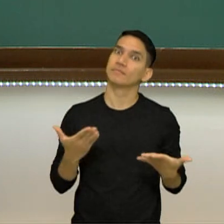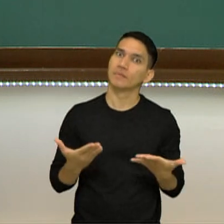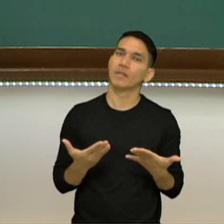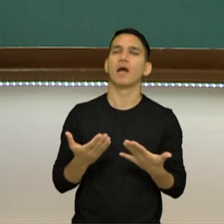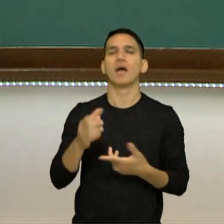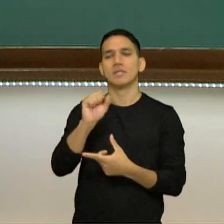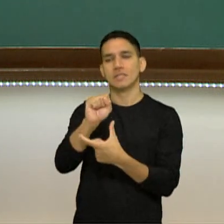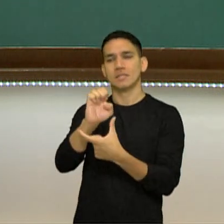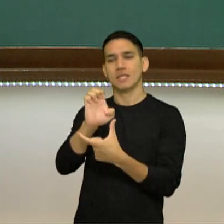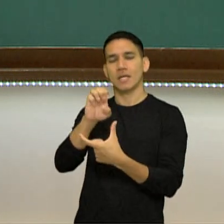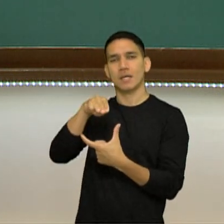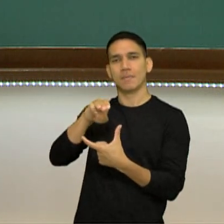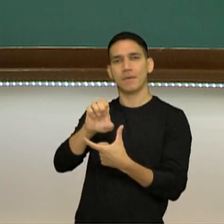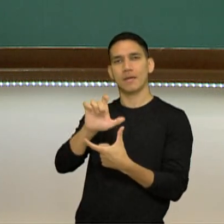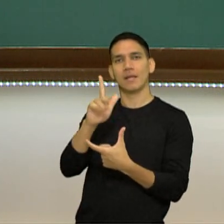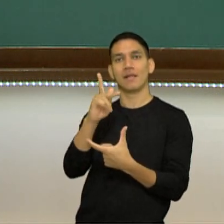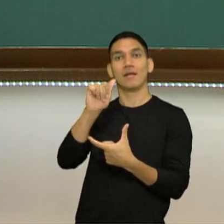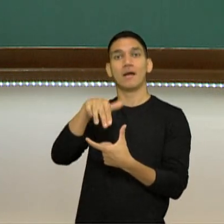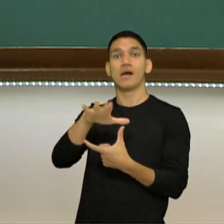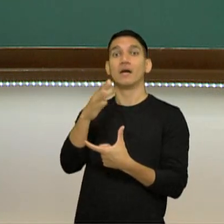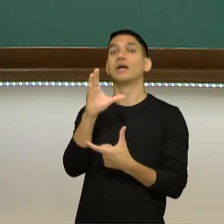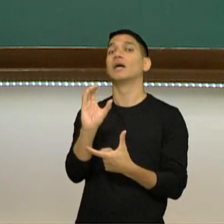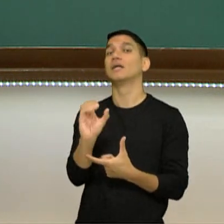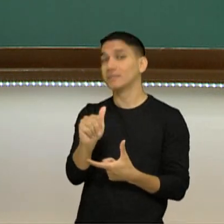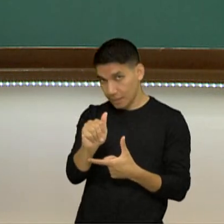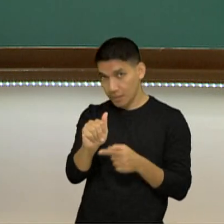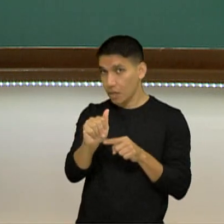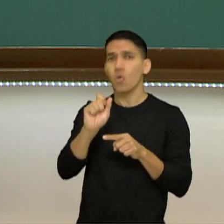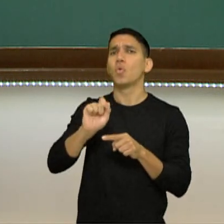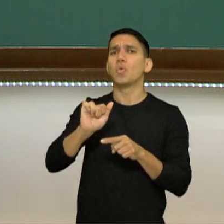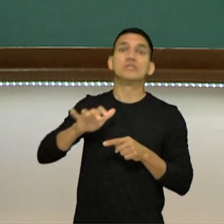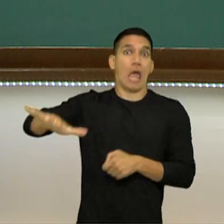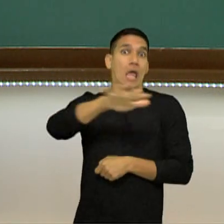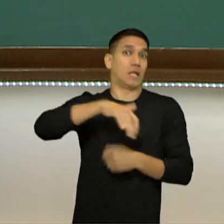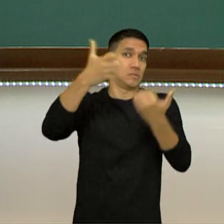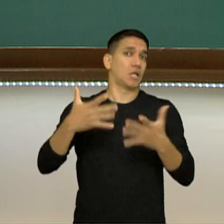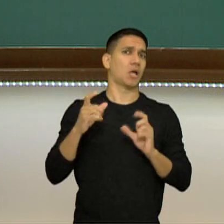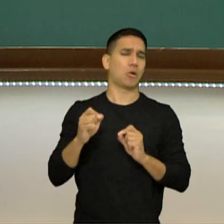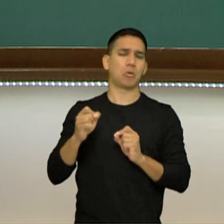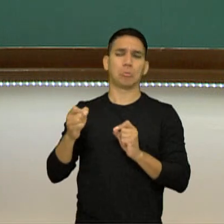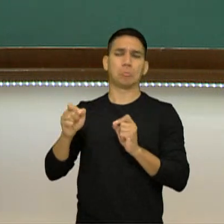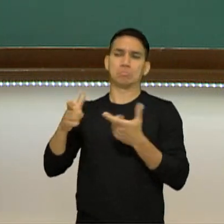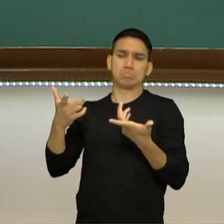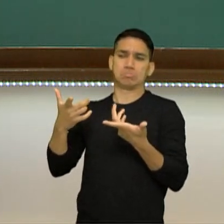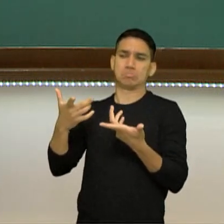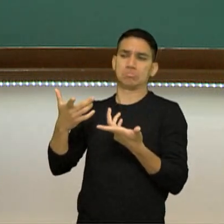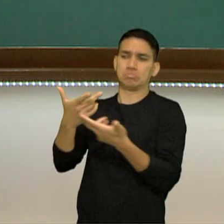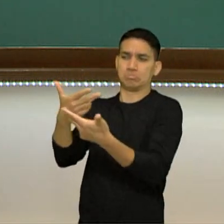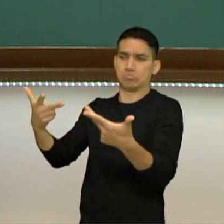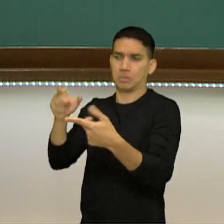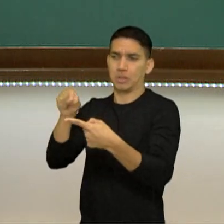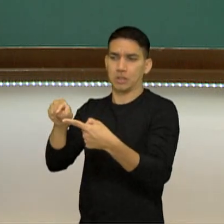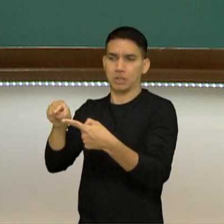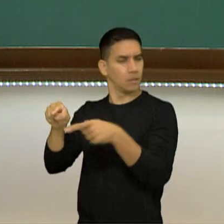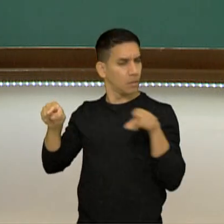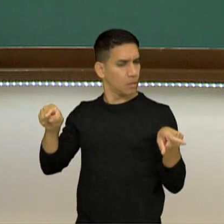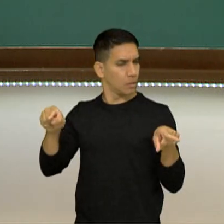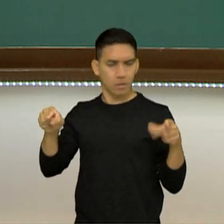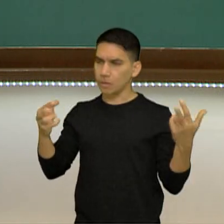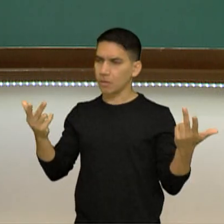objetos, perspectivas ou outras coisas. Aquilo que apresenta algo em comum, analogia ou